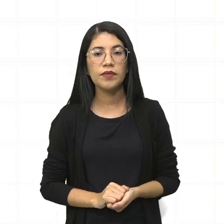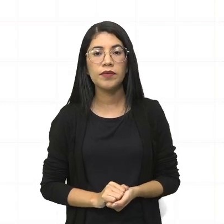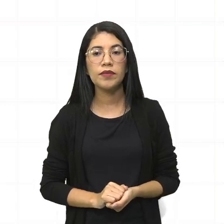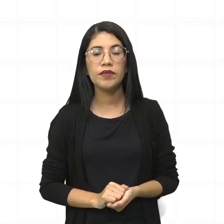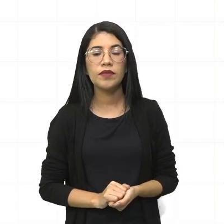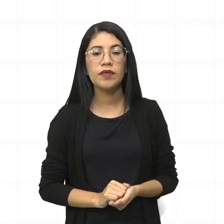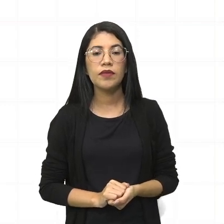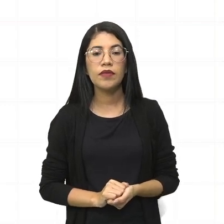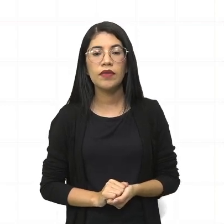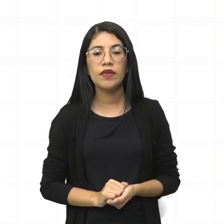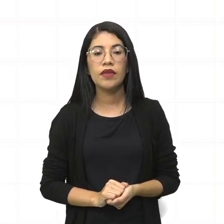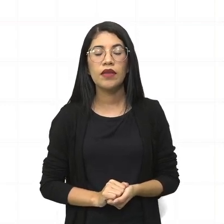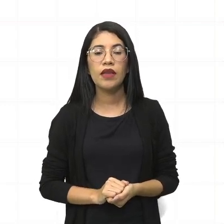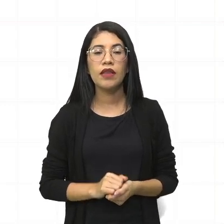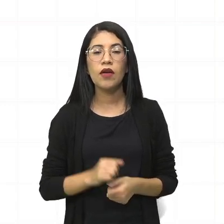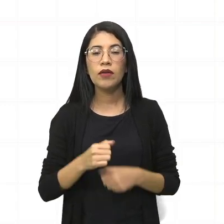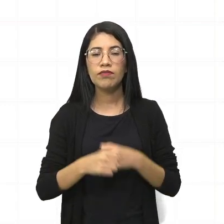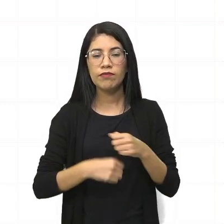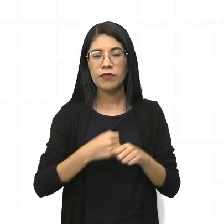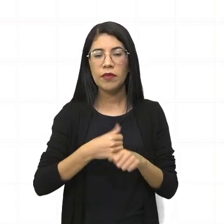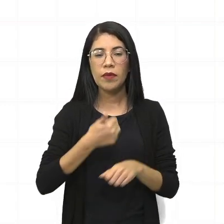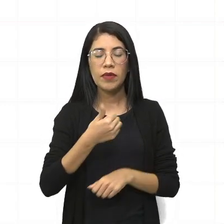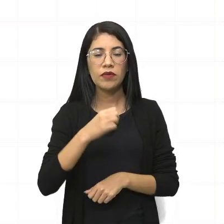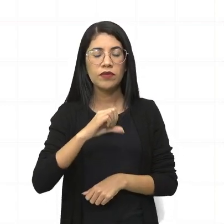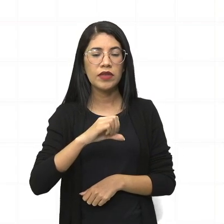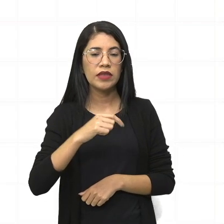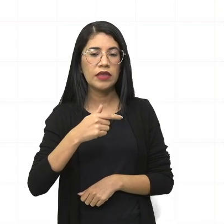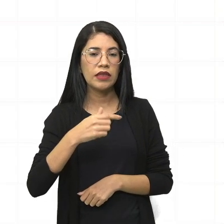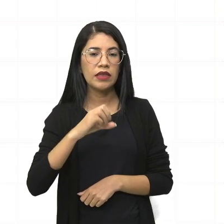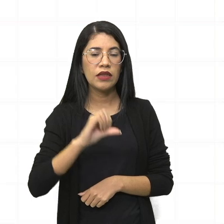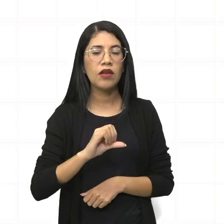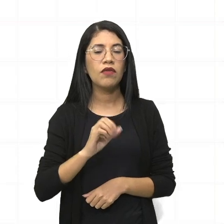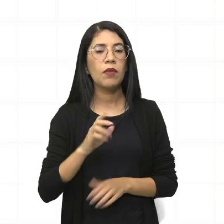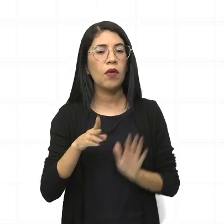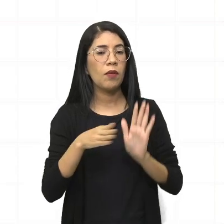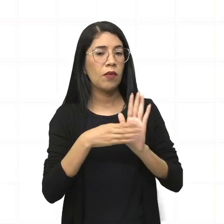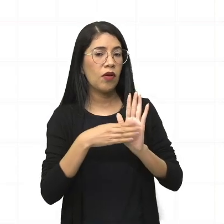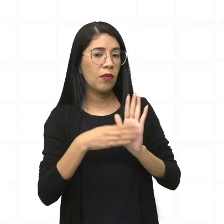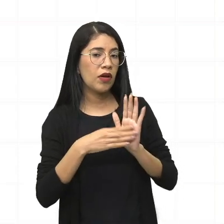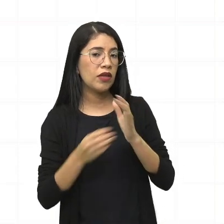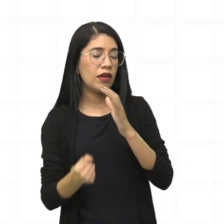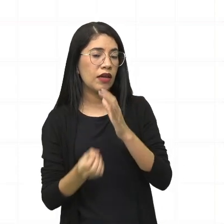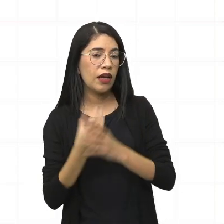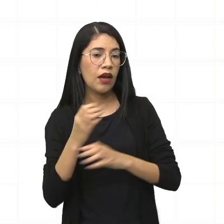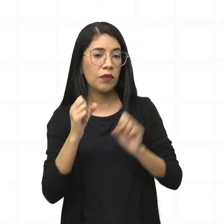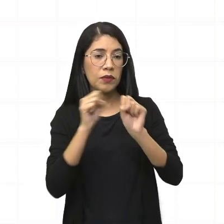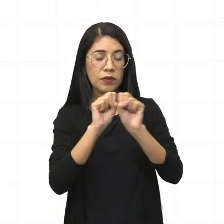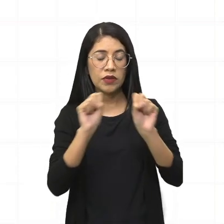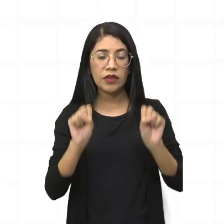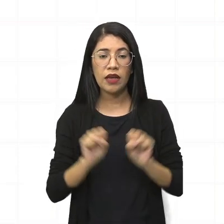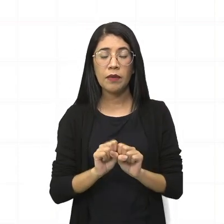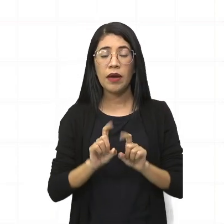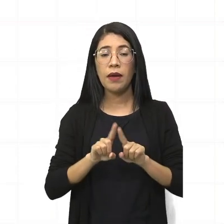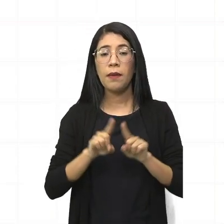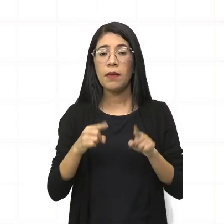Desde 1979, né, já havia uma proposta de criação do sistema. Só